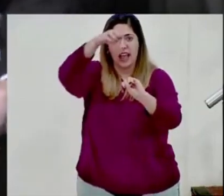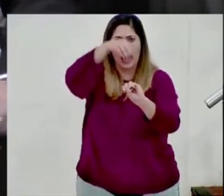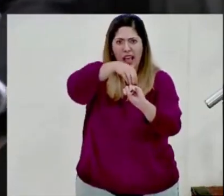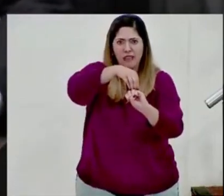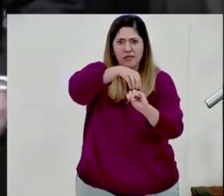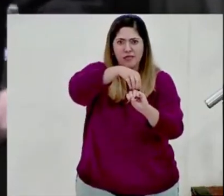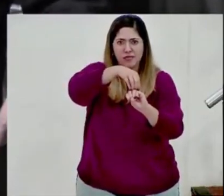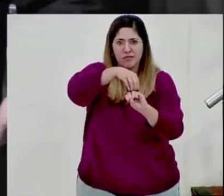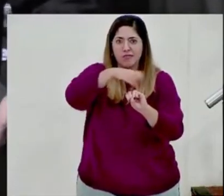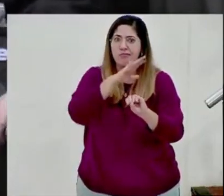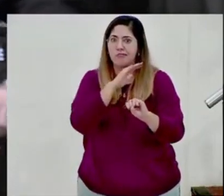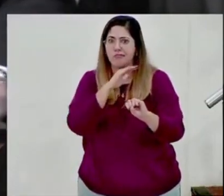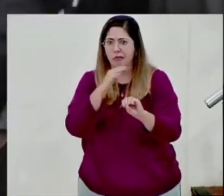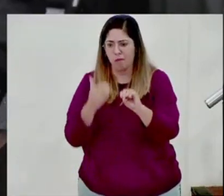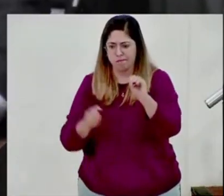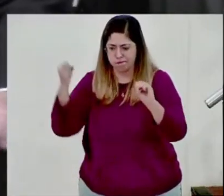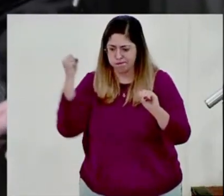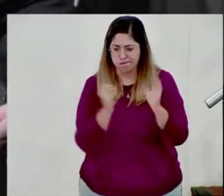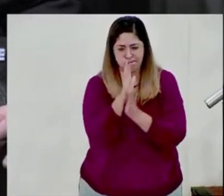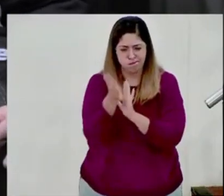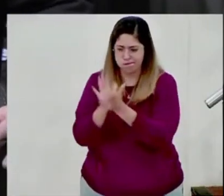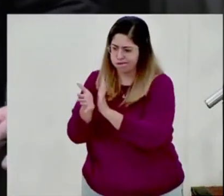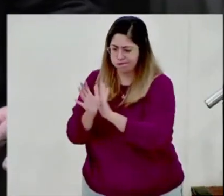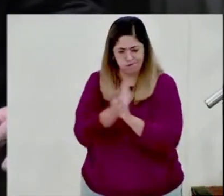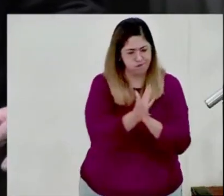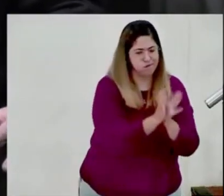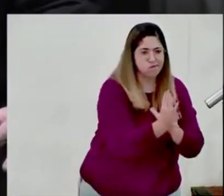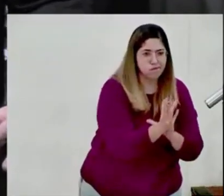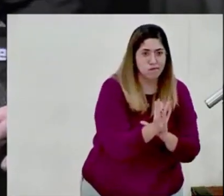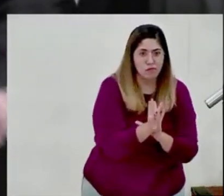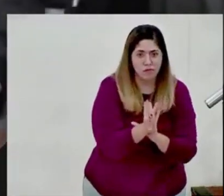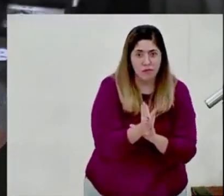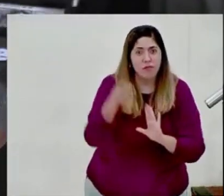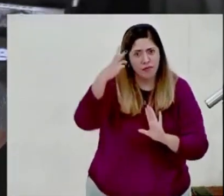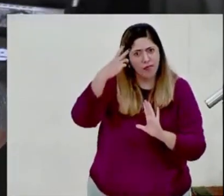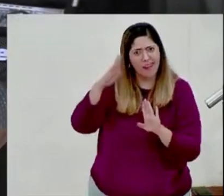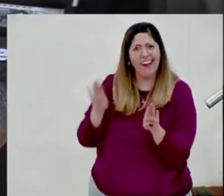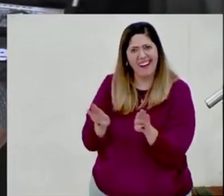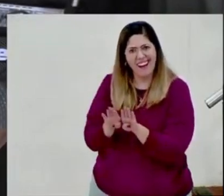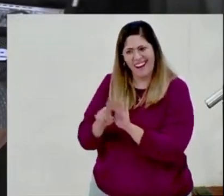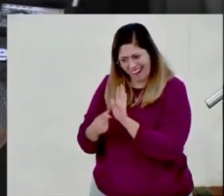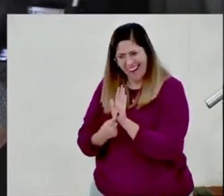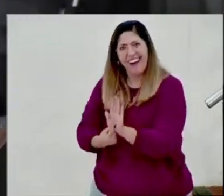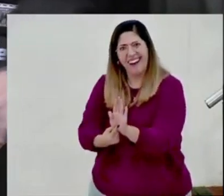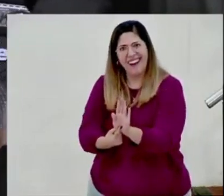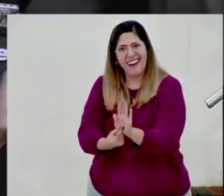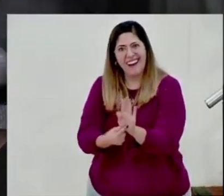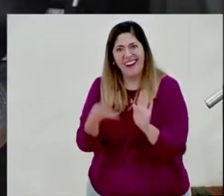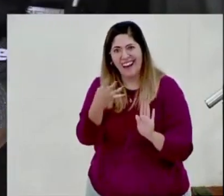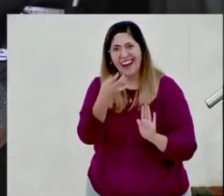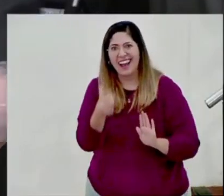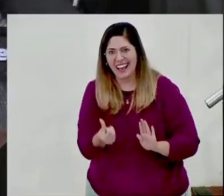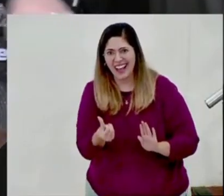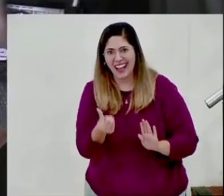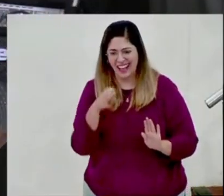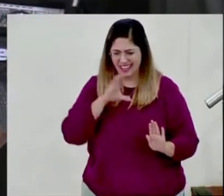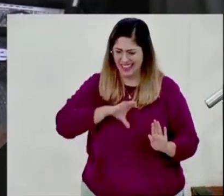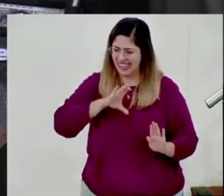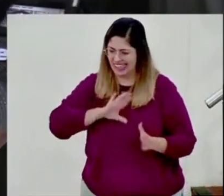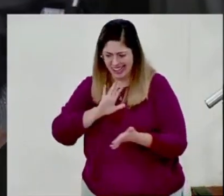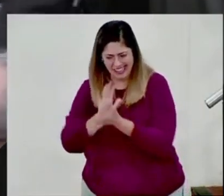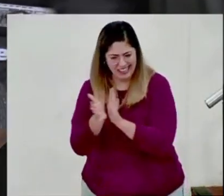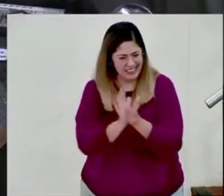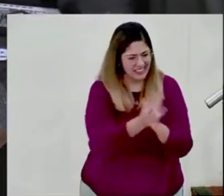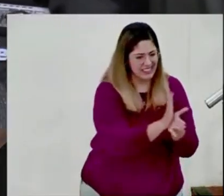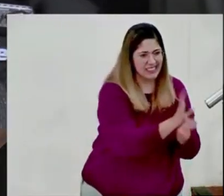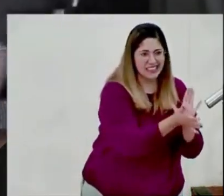vai lá no cilindro de Senaqueribe e está dizendo a mesma coisa. E então ele recebeu tesouros e os